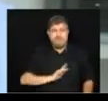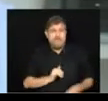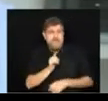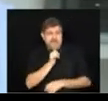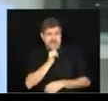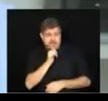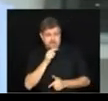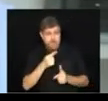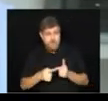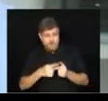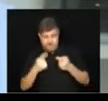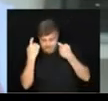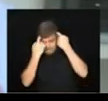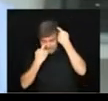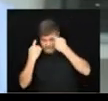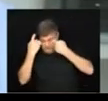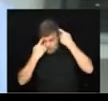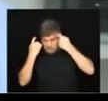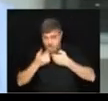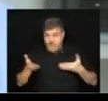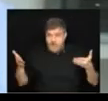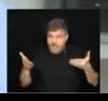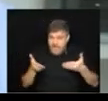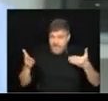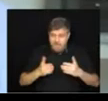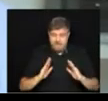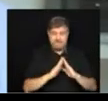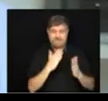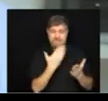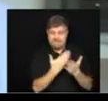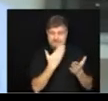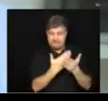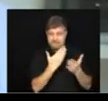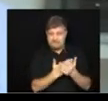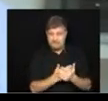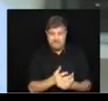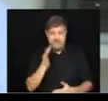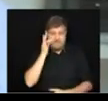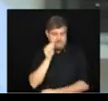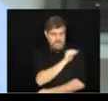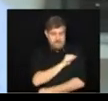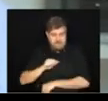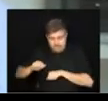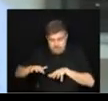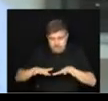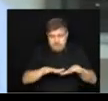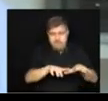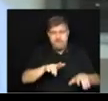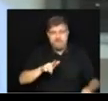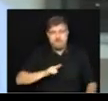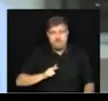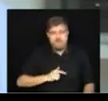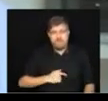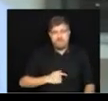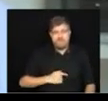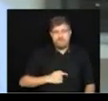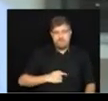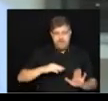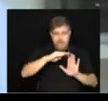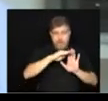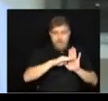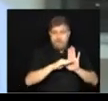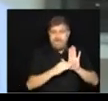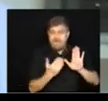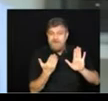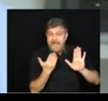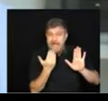problema que preocupou muito e que agora com a volta das escolas está melhorando, que é o PNAE, o Plano Nacional da